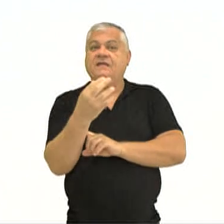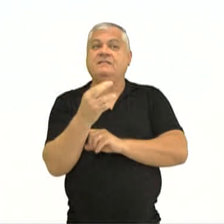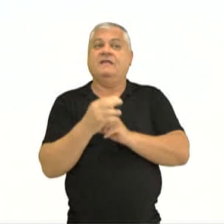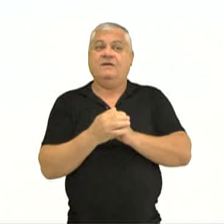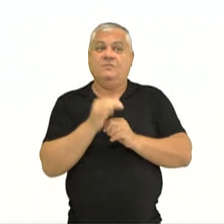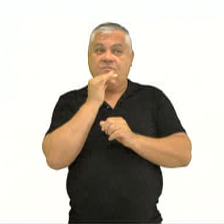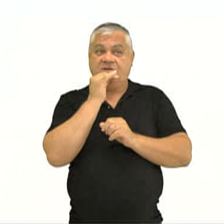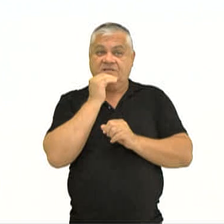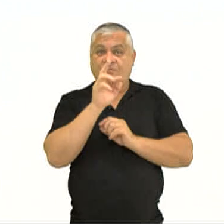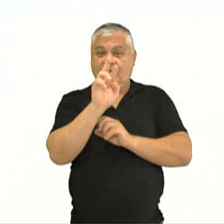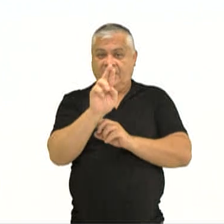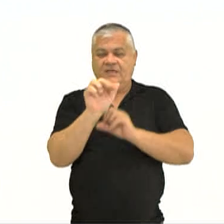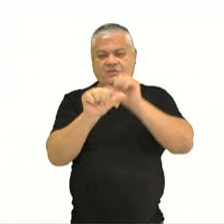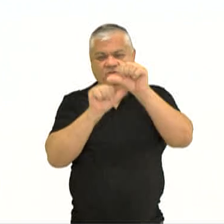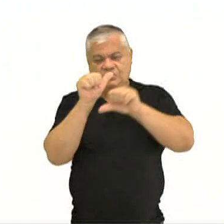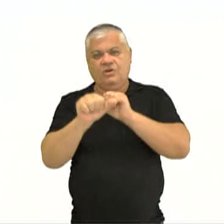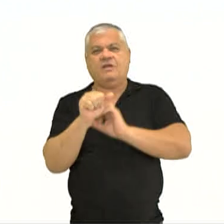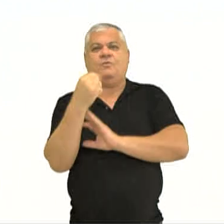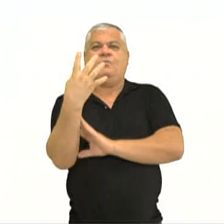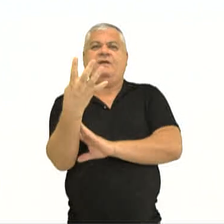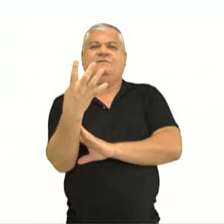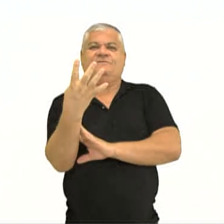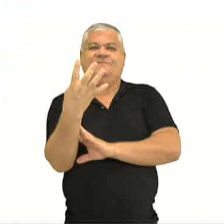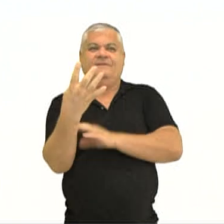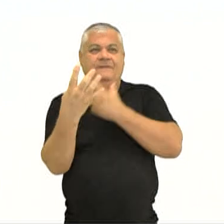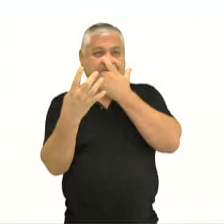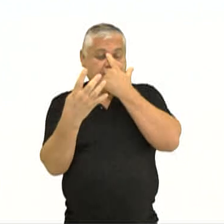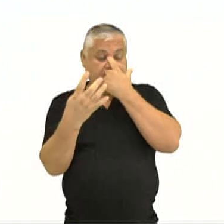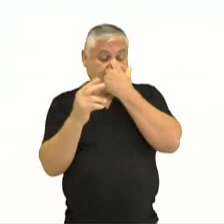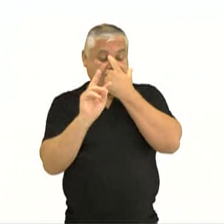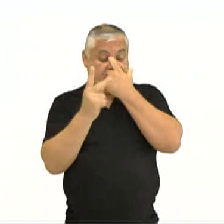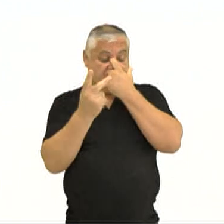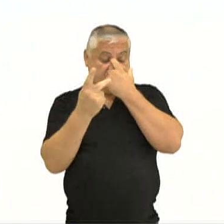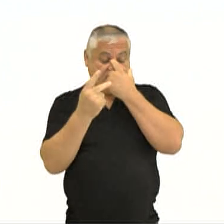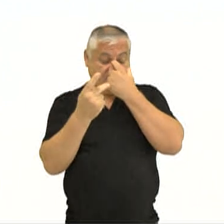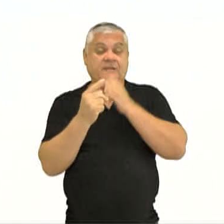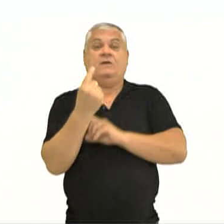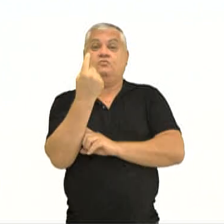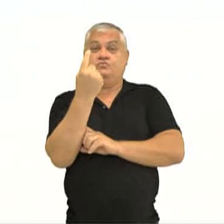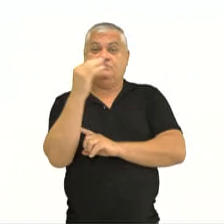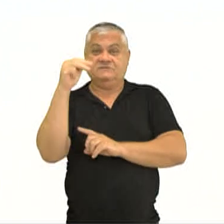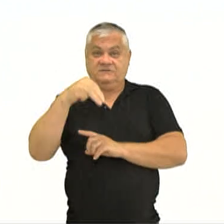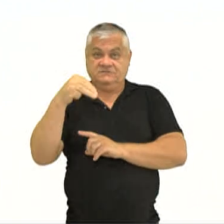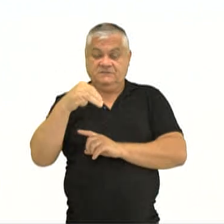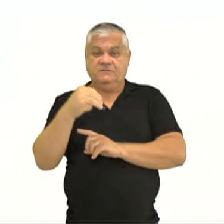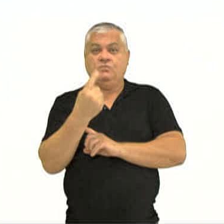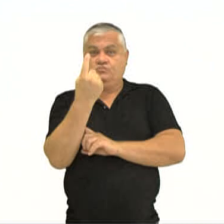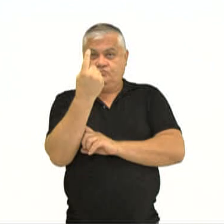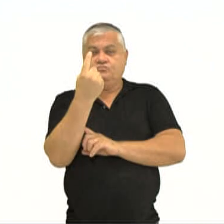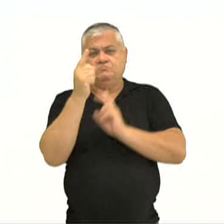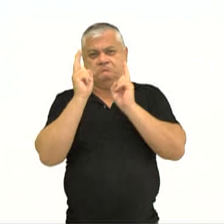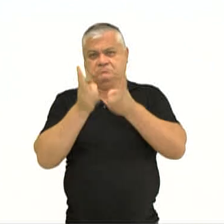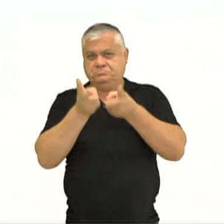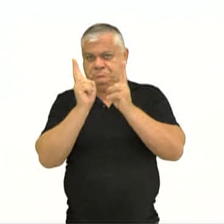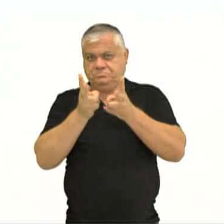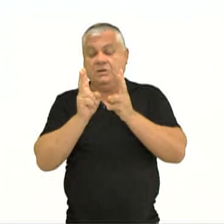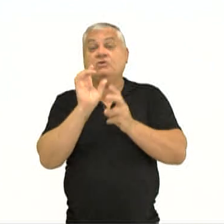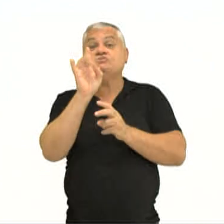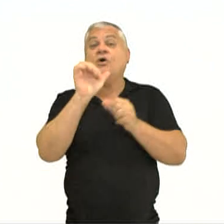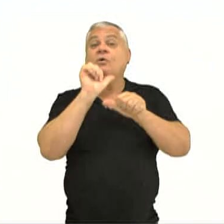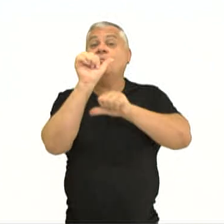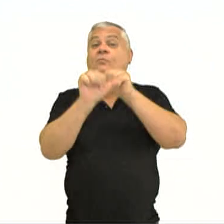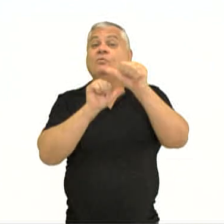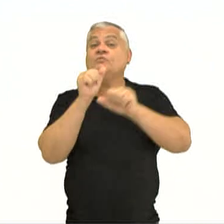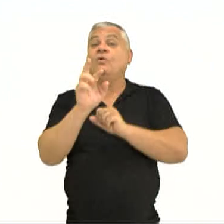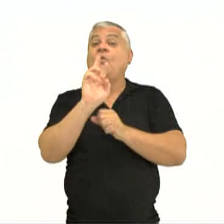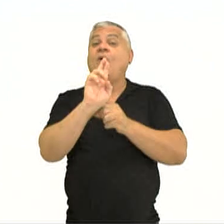no lugar do R ali, R mais 4. A altura se manteve em 1. Não mudou a altura, mudou apenas